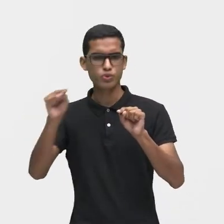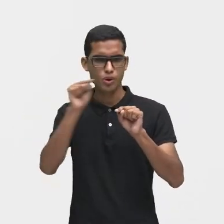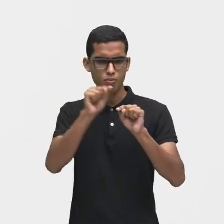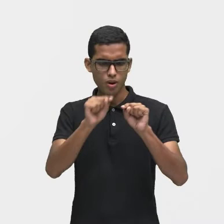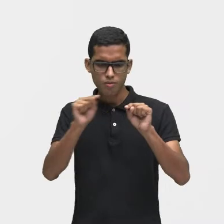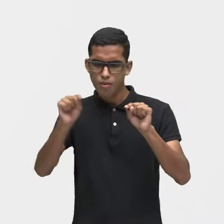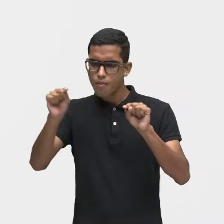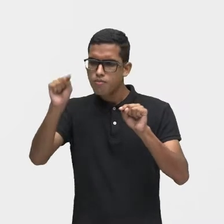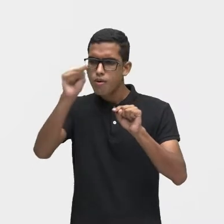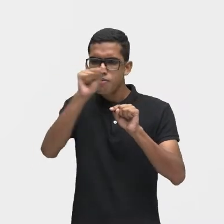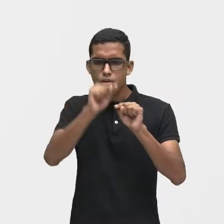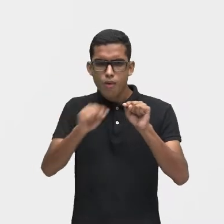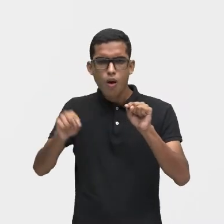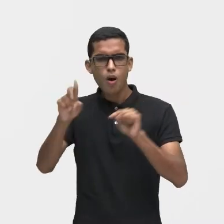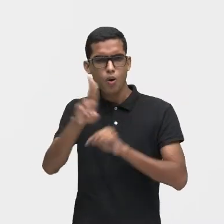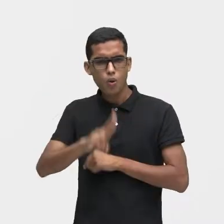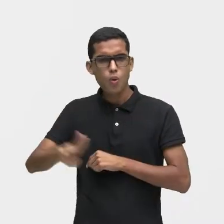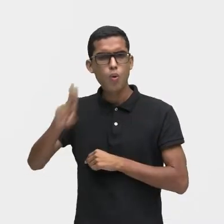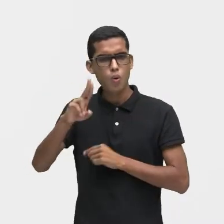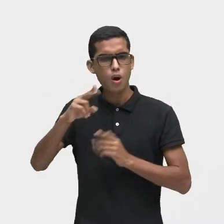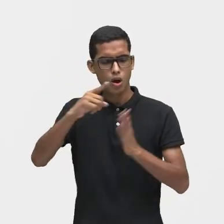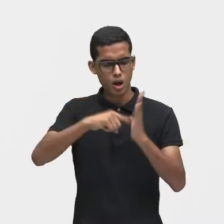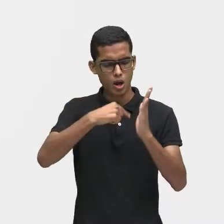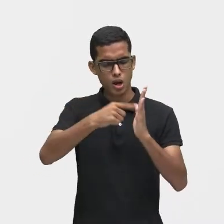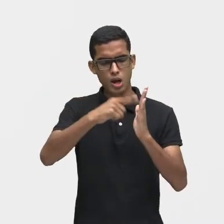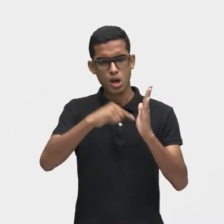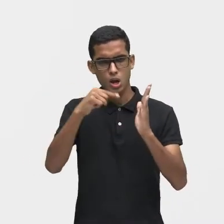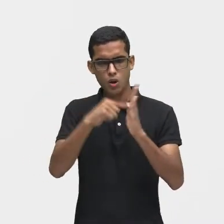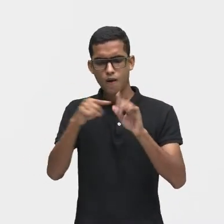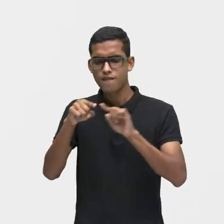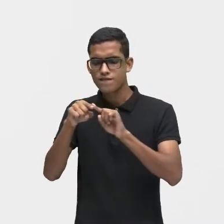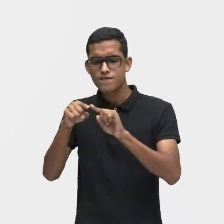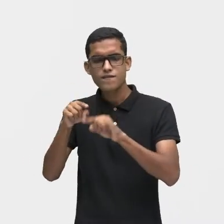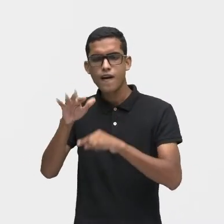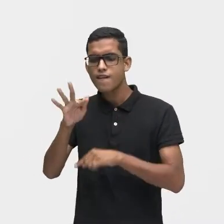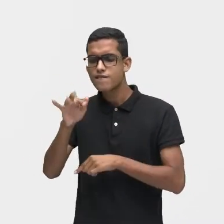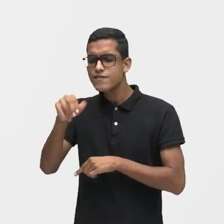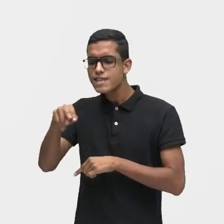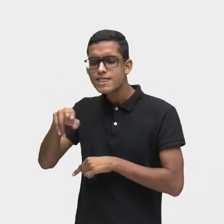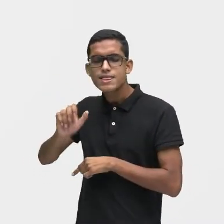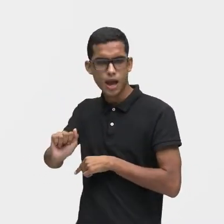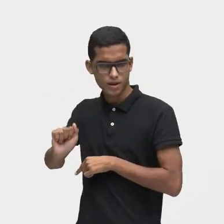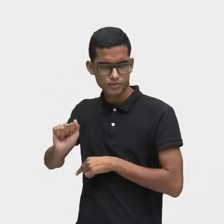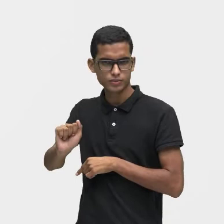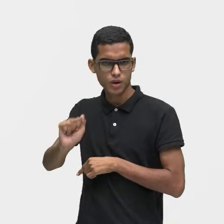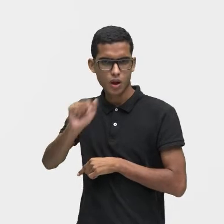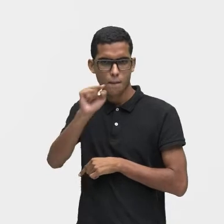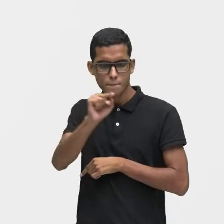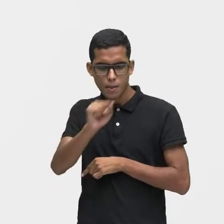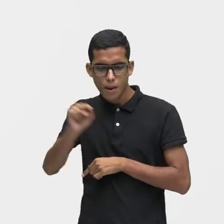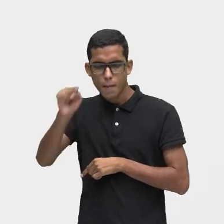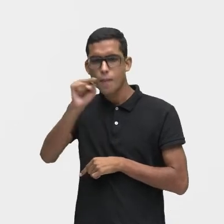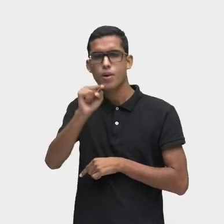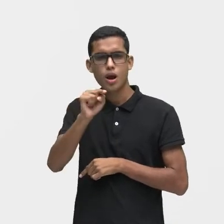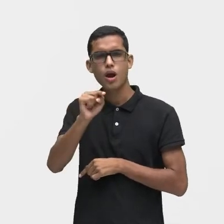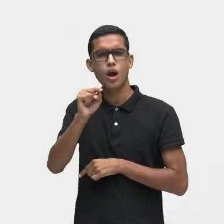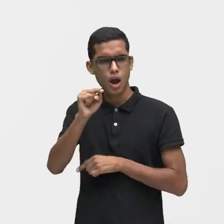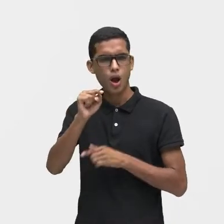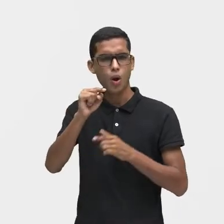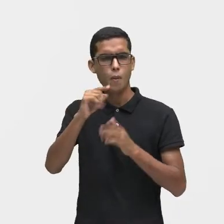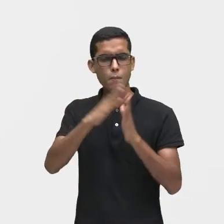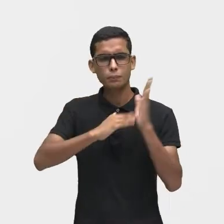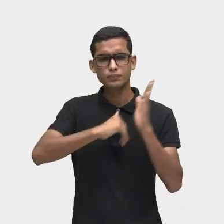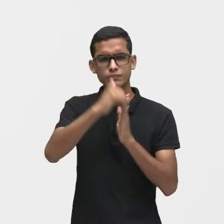com pincel de ponta fina. Então a aquarela já é uma tinta bem mais ralinha, então você pode ter